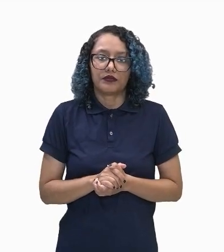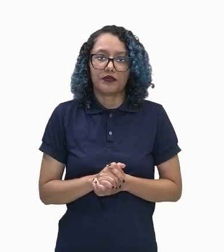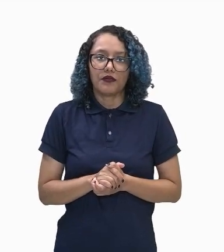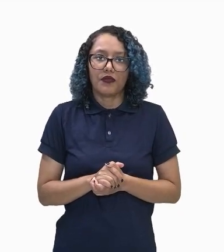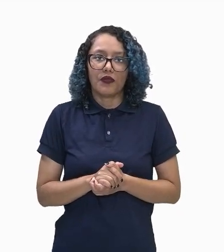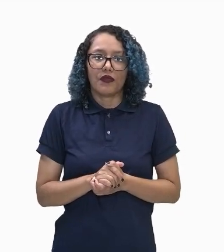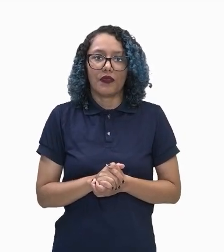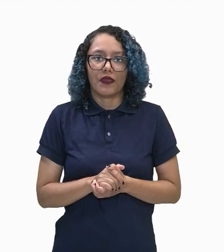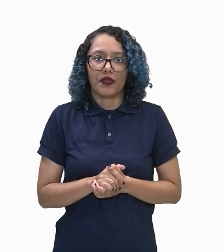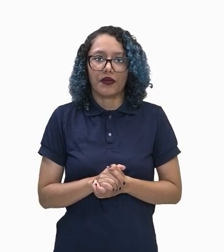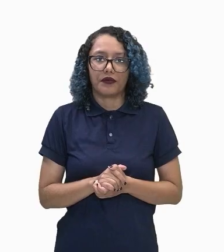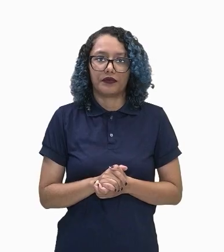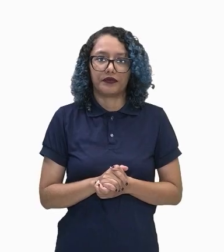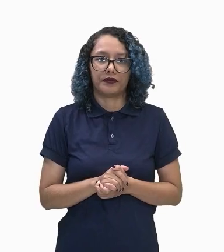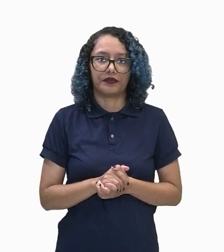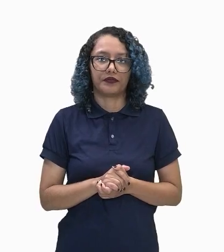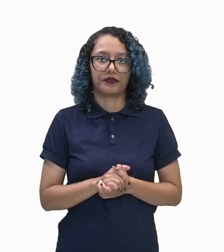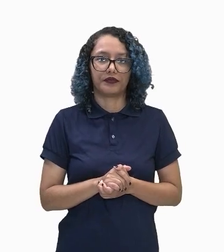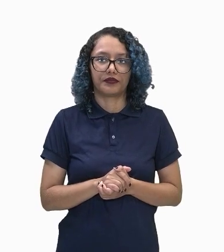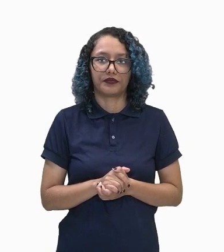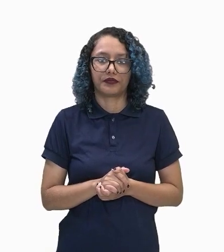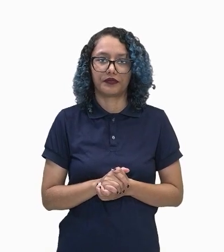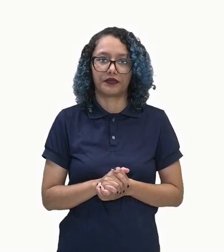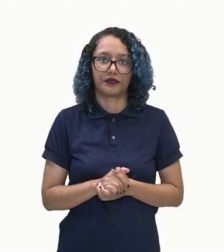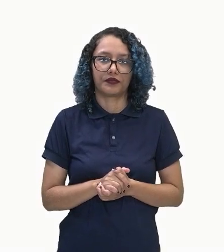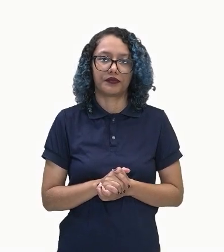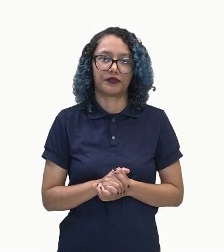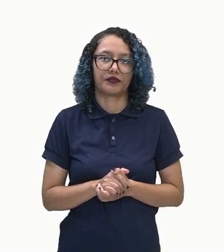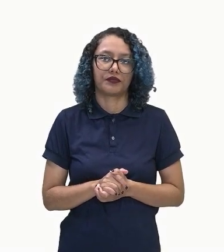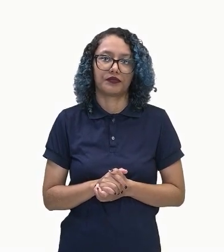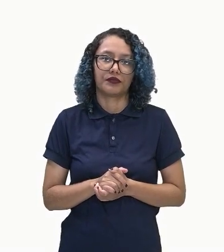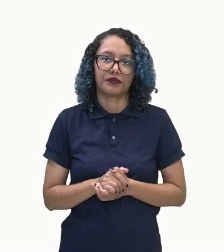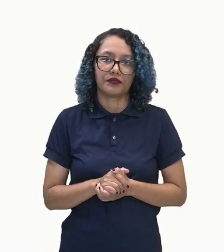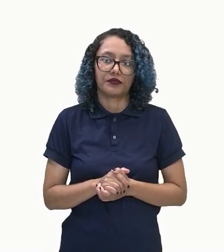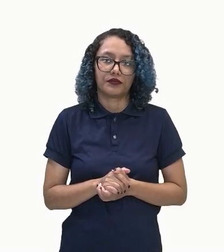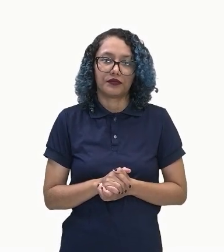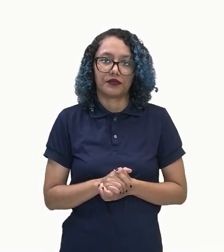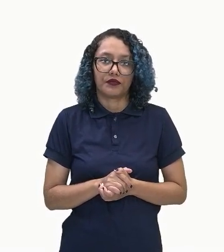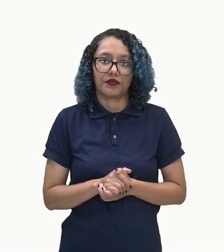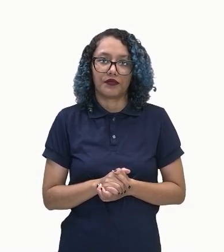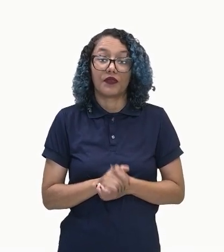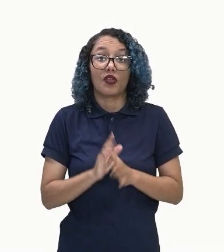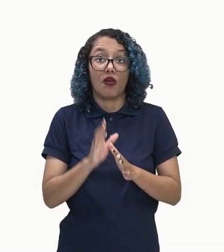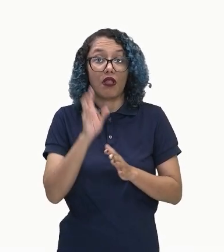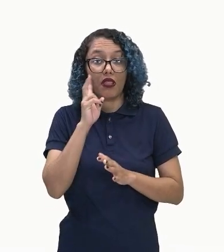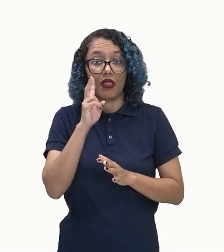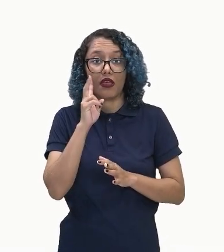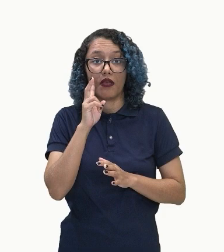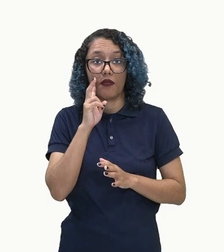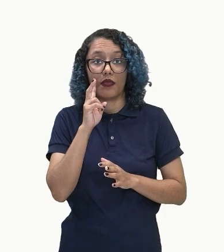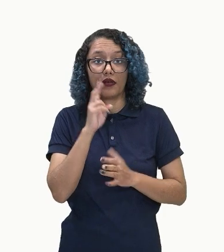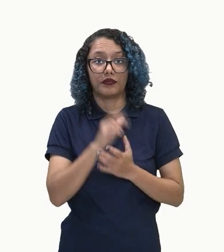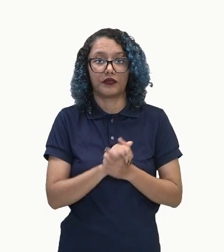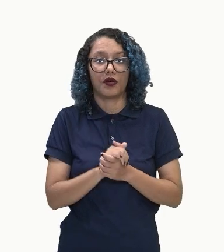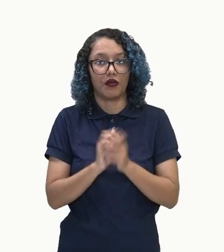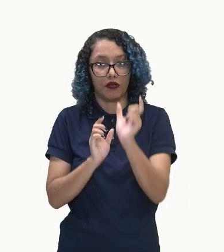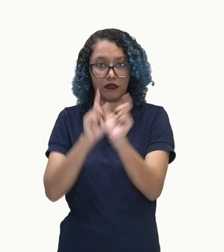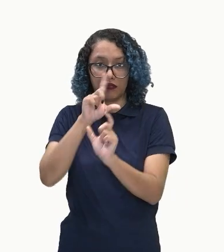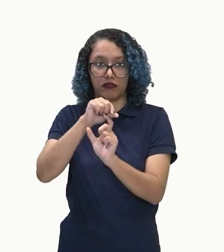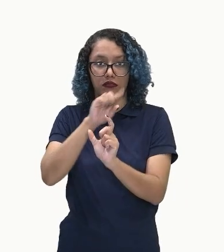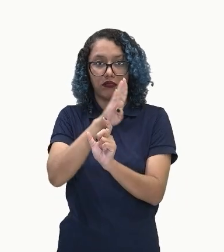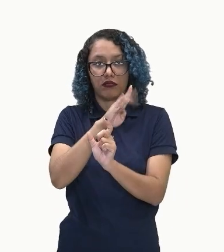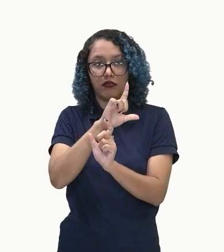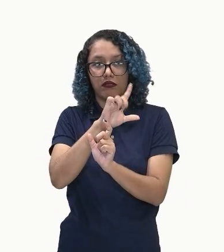Iniciamos falando, então, countable nouns. Substantivos contáveis. Lembrando, né, do final able, que é